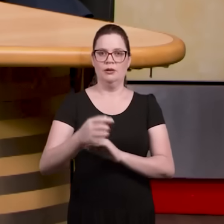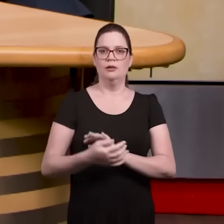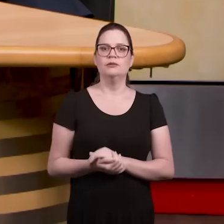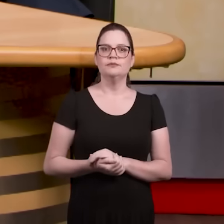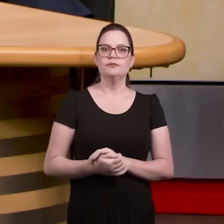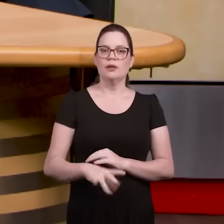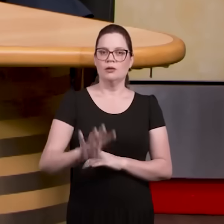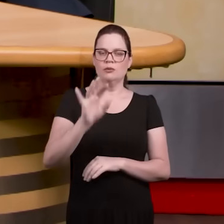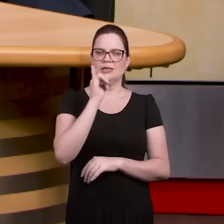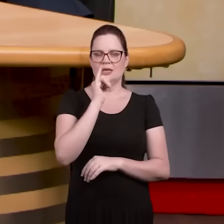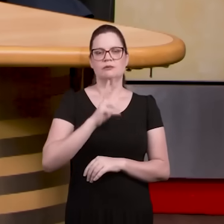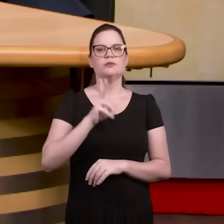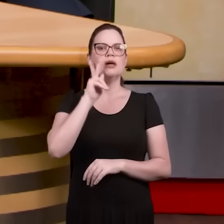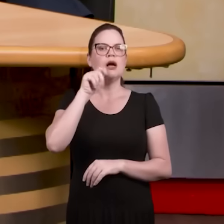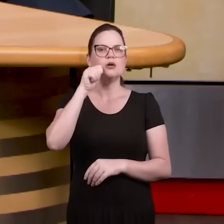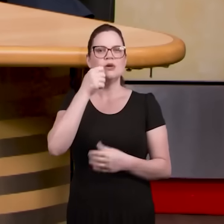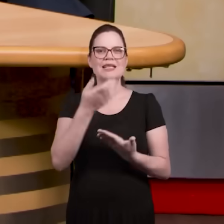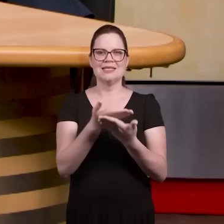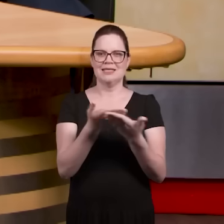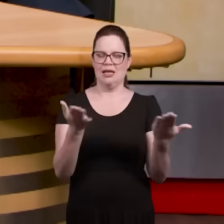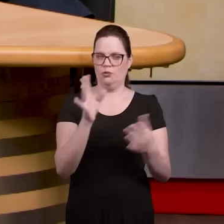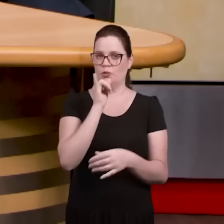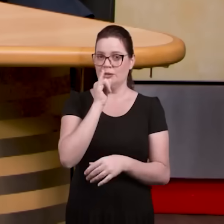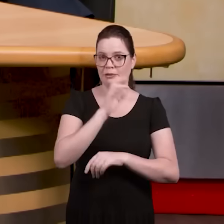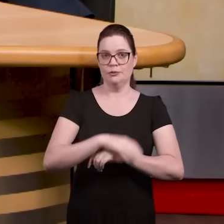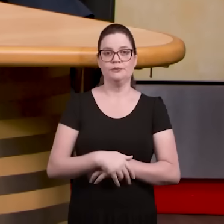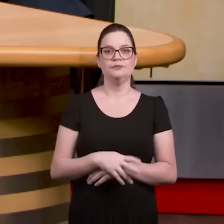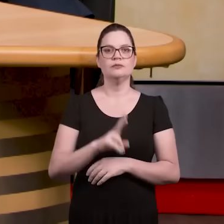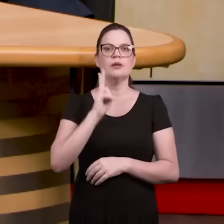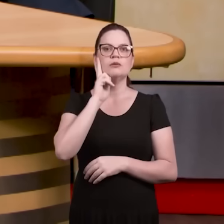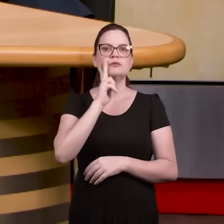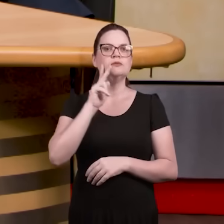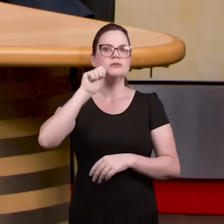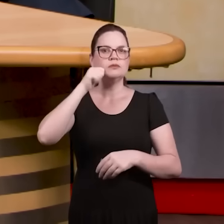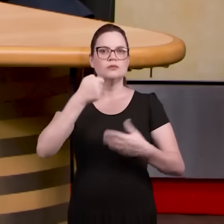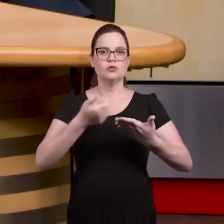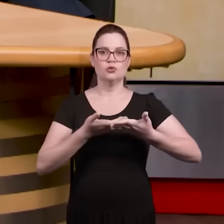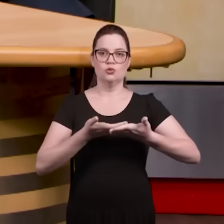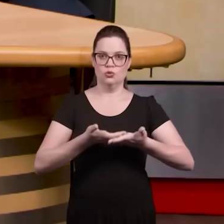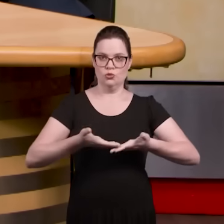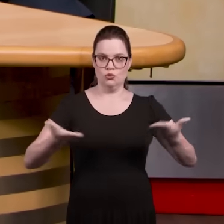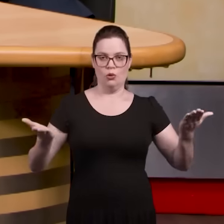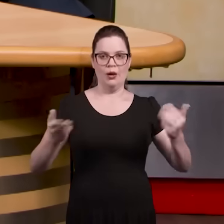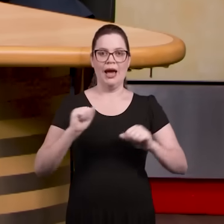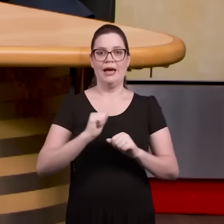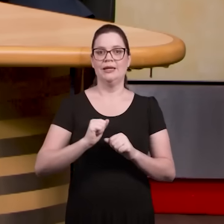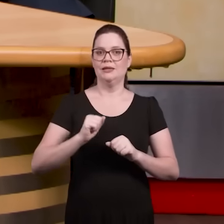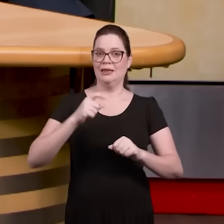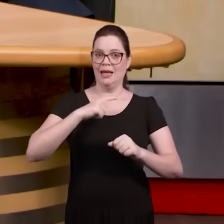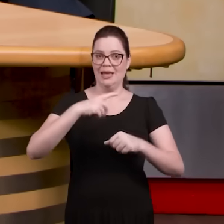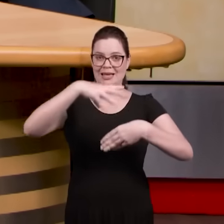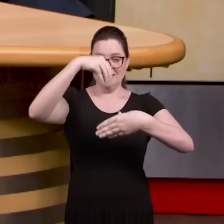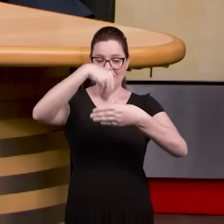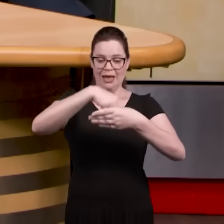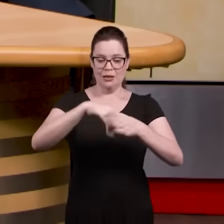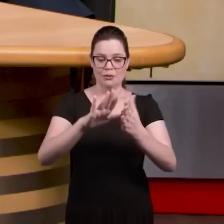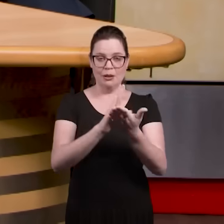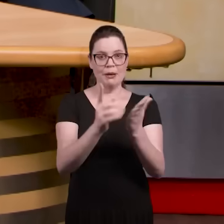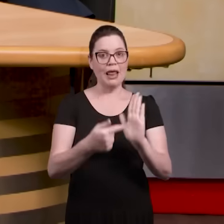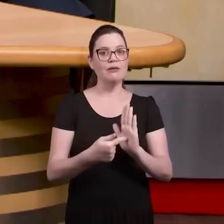uma ceia, né? Aí vem um dom. Não, hoje a orientação é primeiro o vinho, depois o pão.